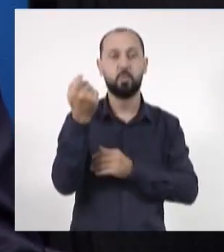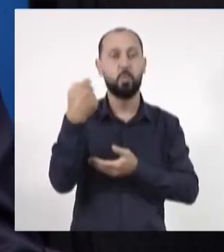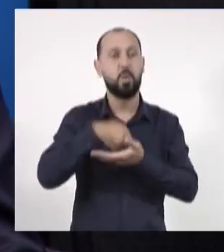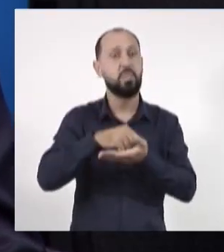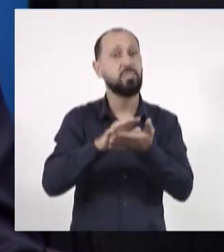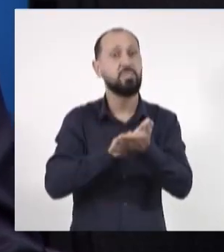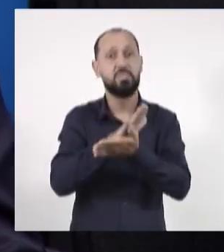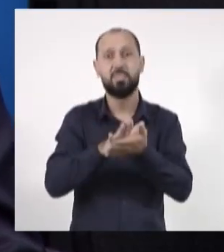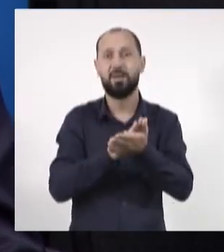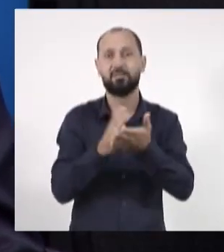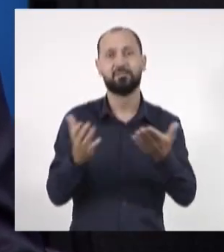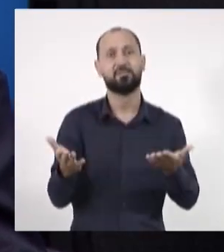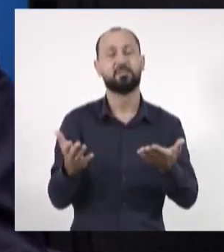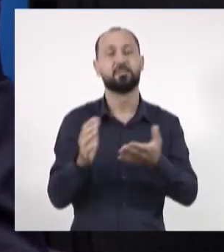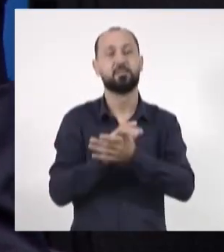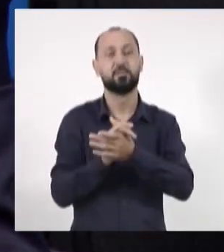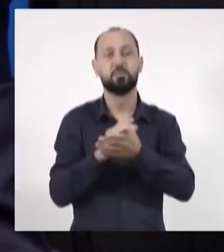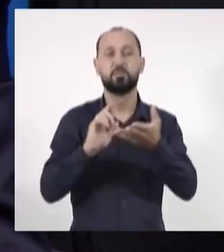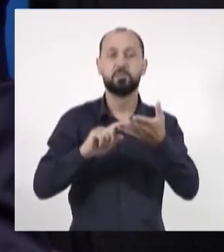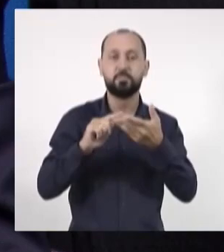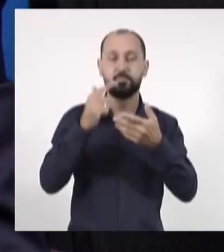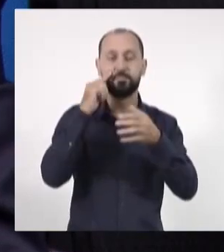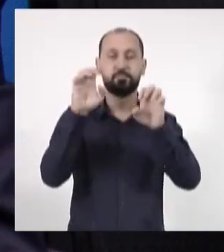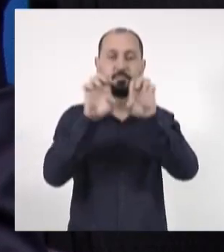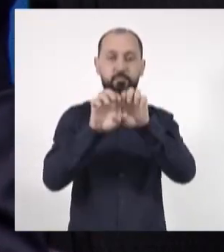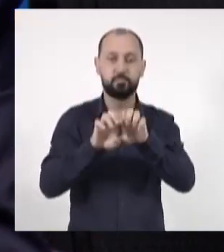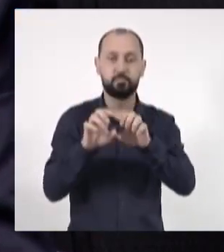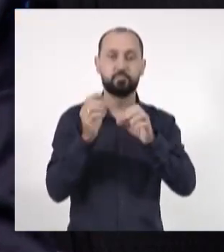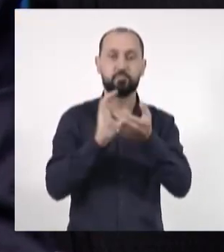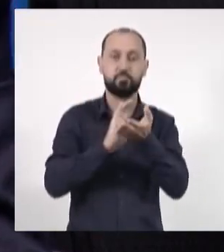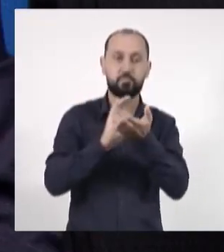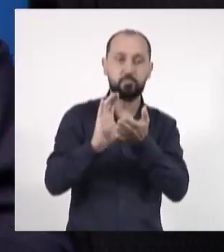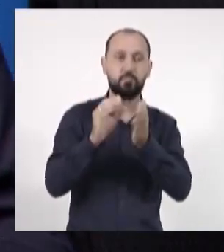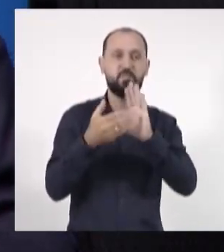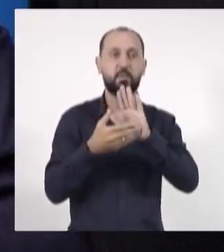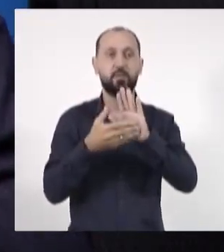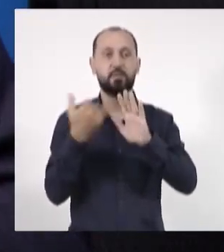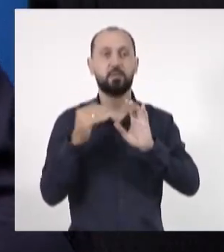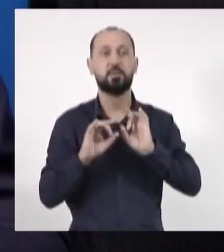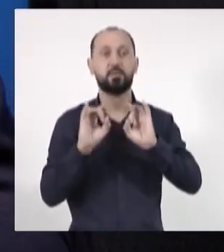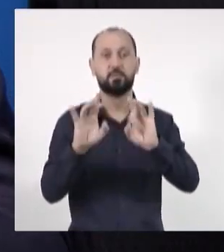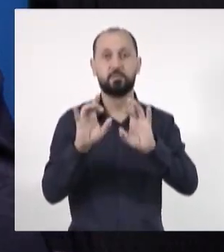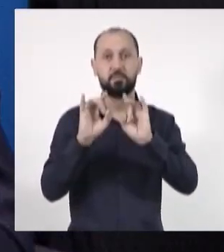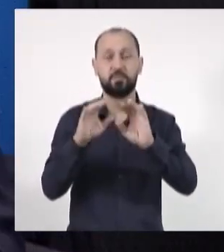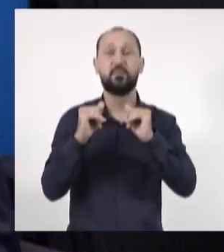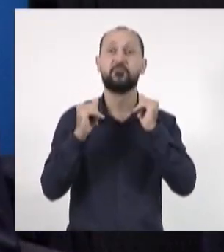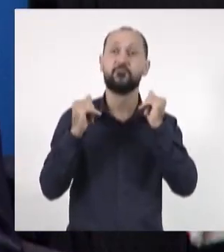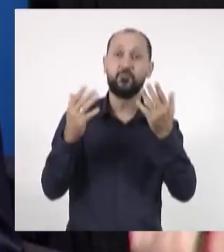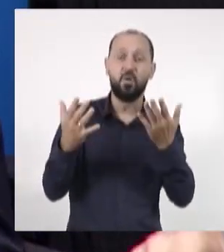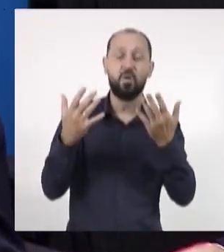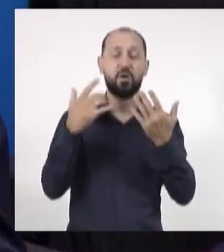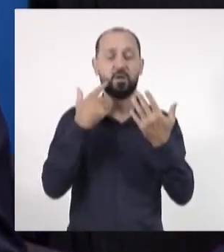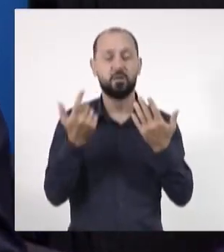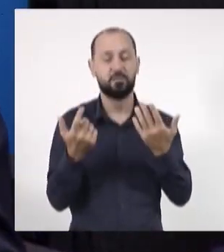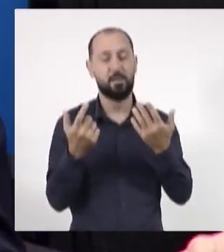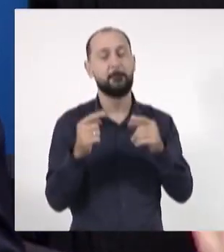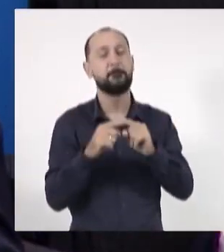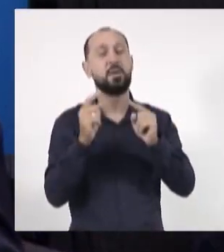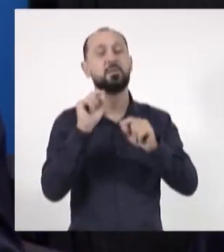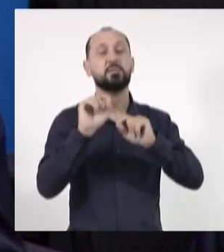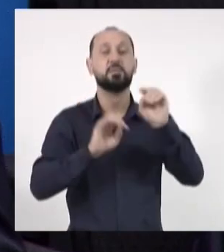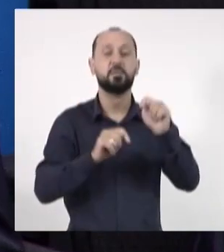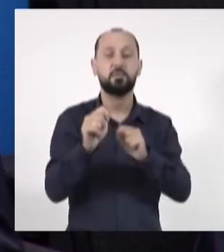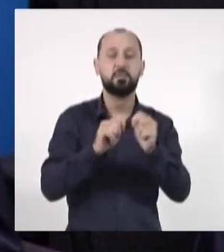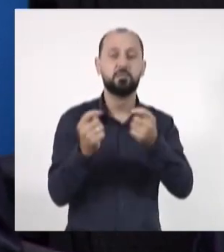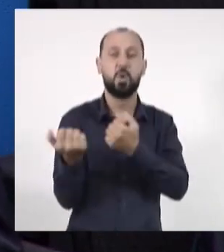da Lei Candir, né? Então, toda aquela questão da estruturação de um fundo, desoneração das exportações, que é extremamente importante, mas os